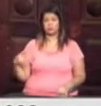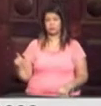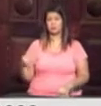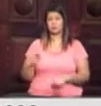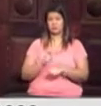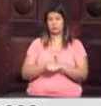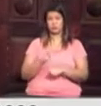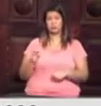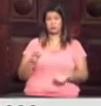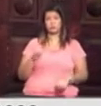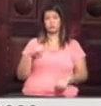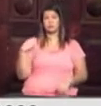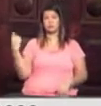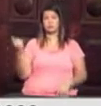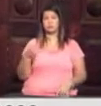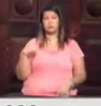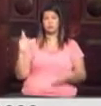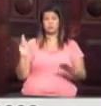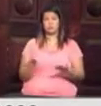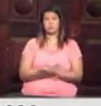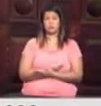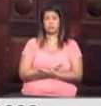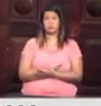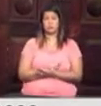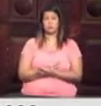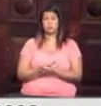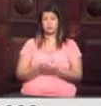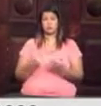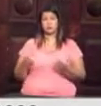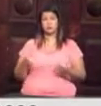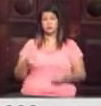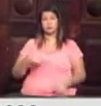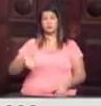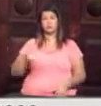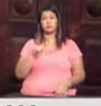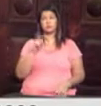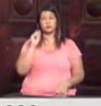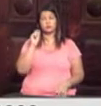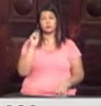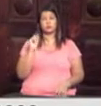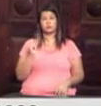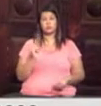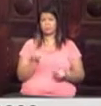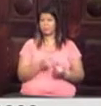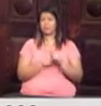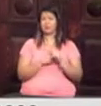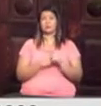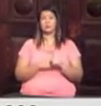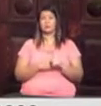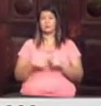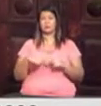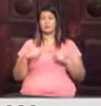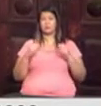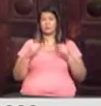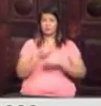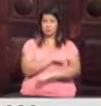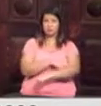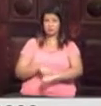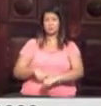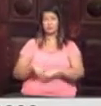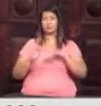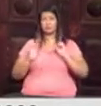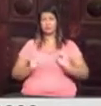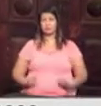Estado. Todos esses acontecimentos colocam a crise moral, ética, financeira